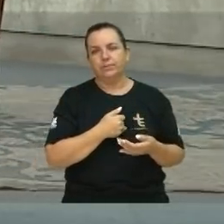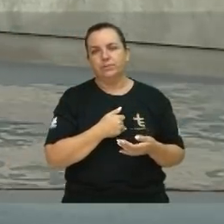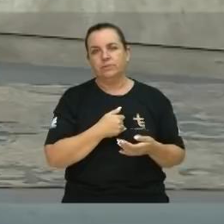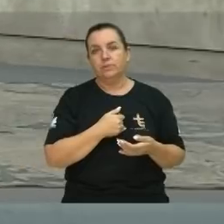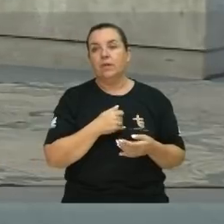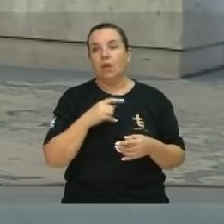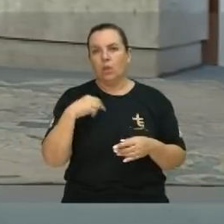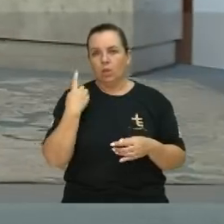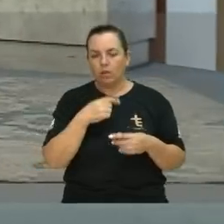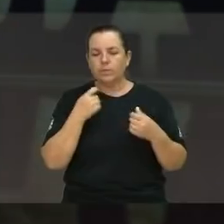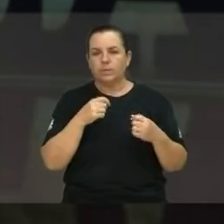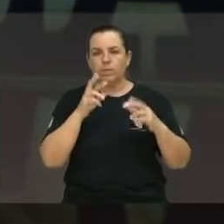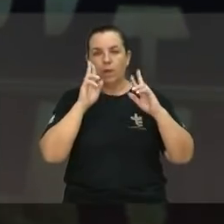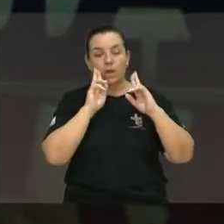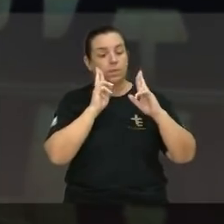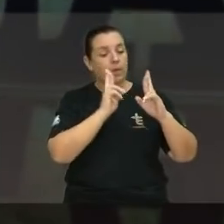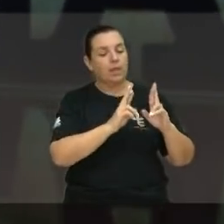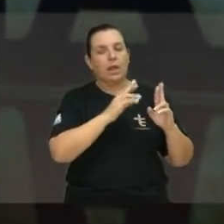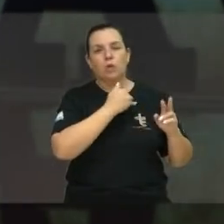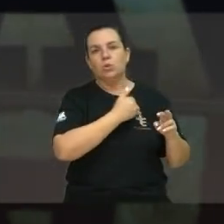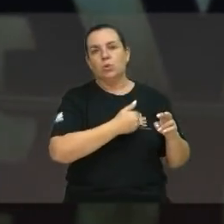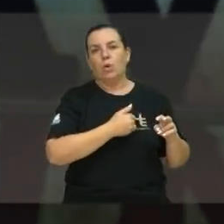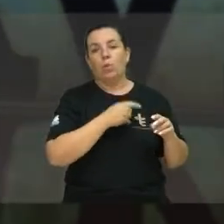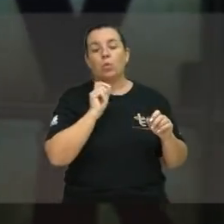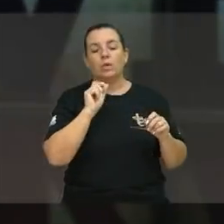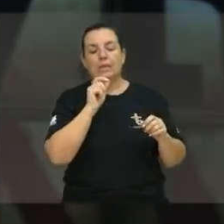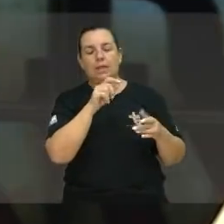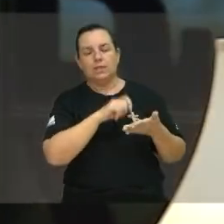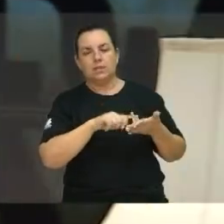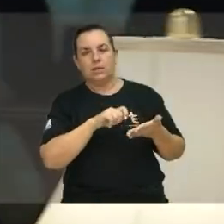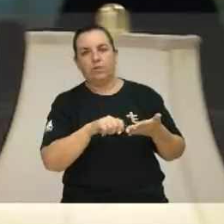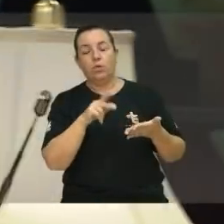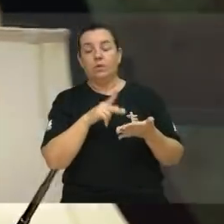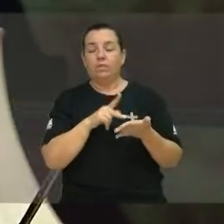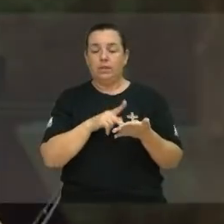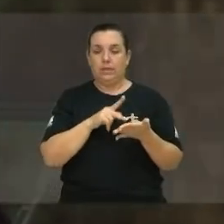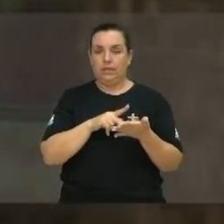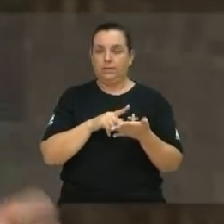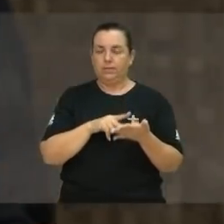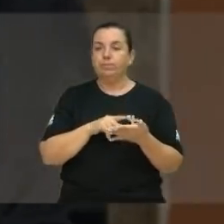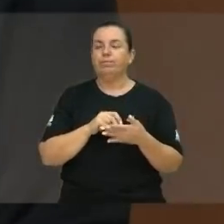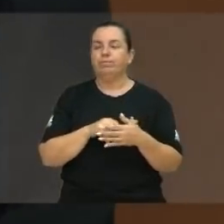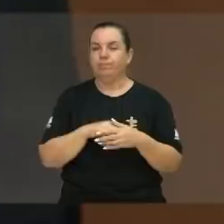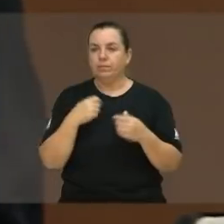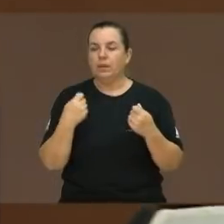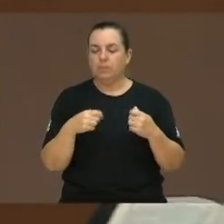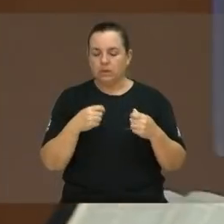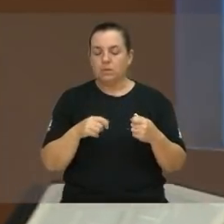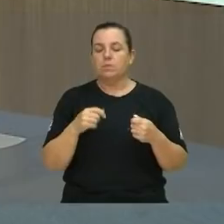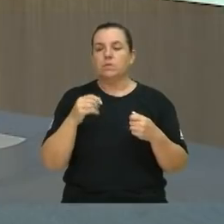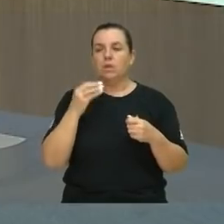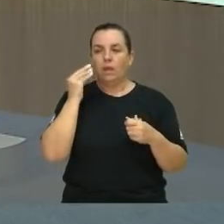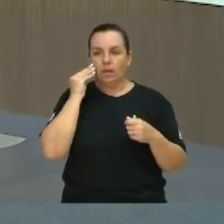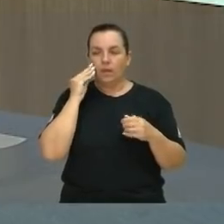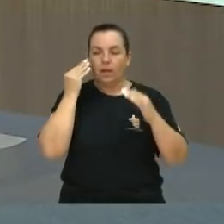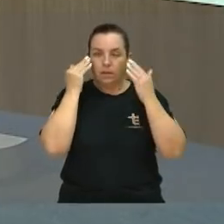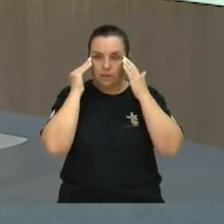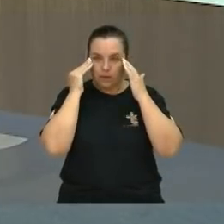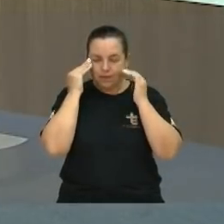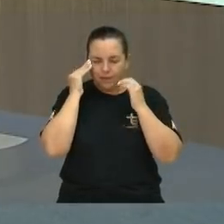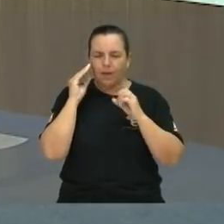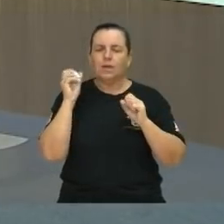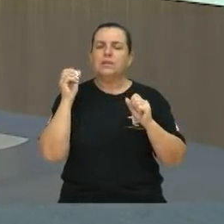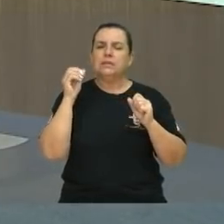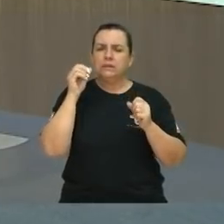dizer nós temos que cuidar buscam deter-nos atentamente a essa meta